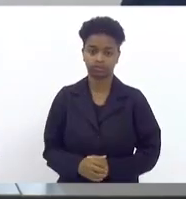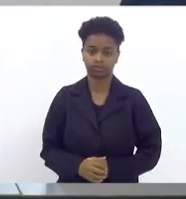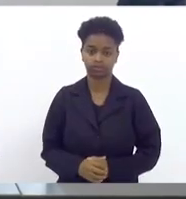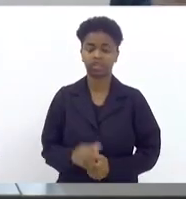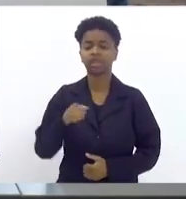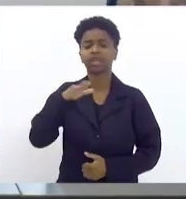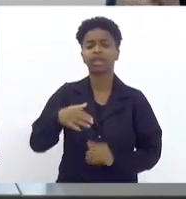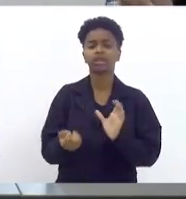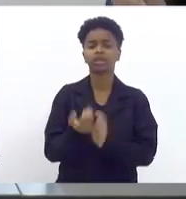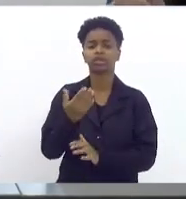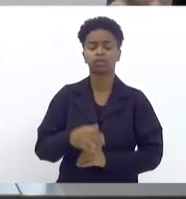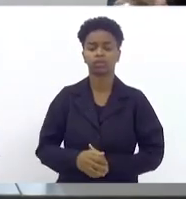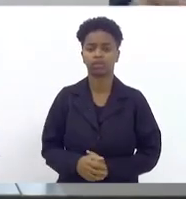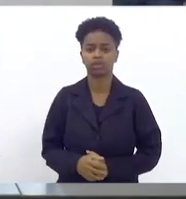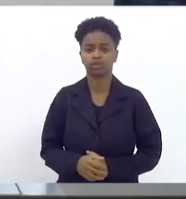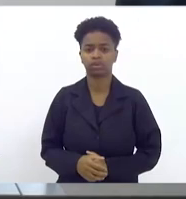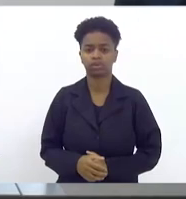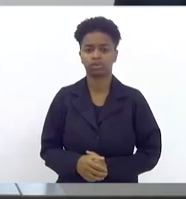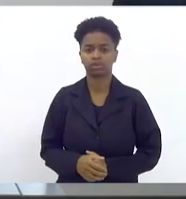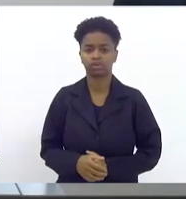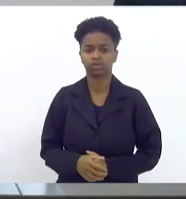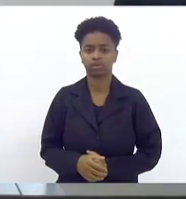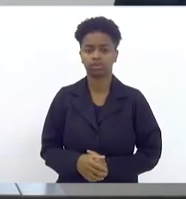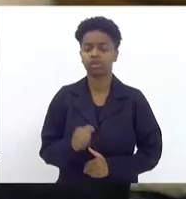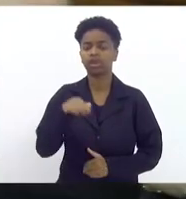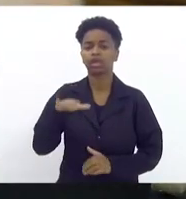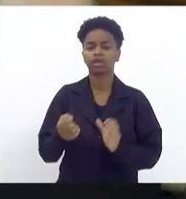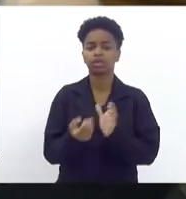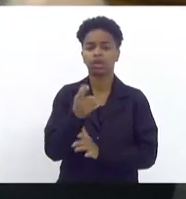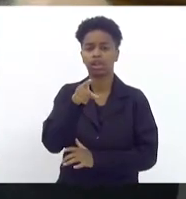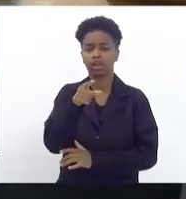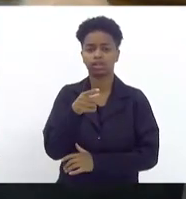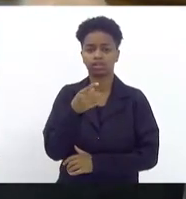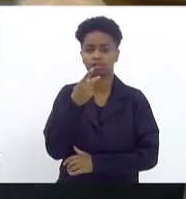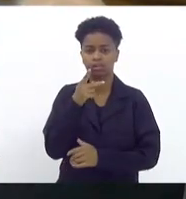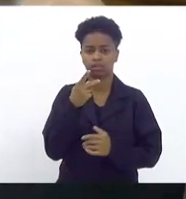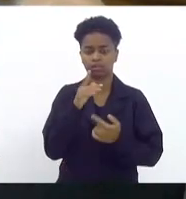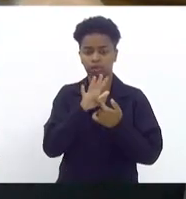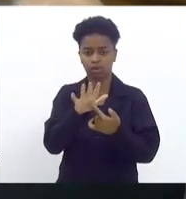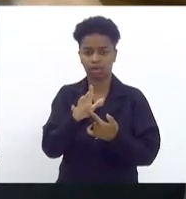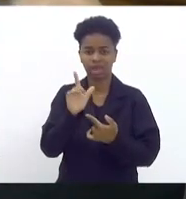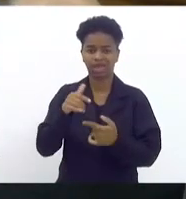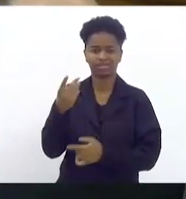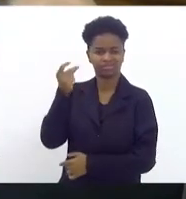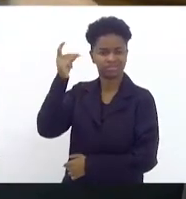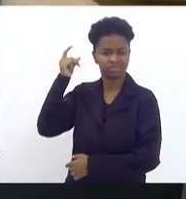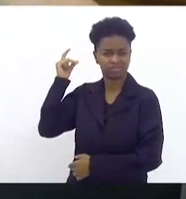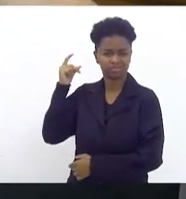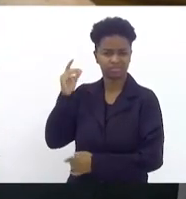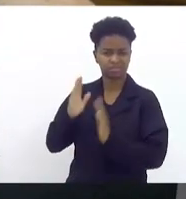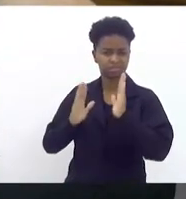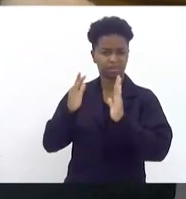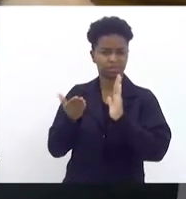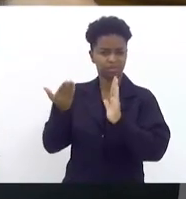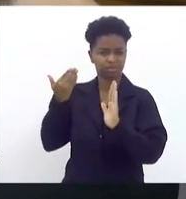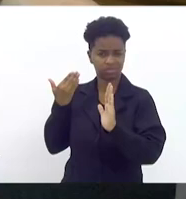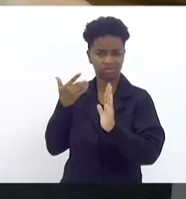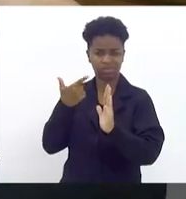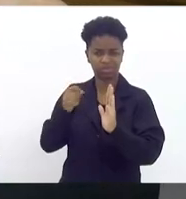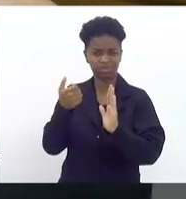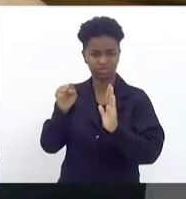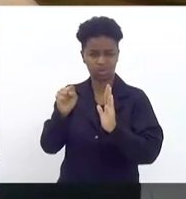autor da lei, dessa lei que Vossa Excelência aponta. É legislatura retrasada. 18,